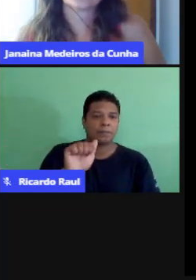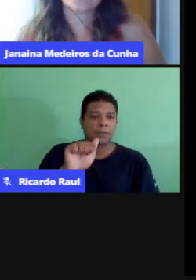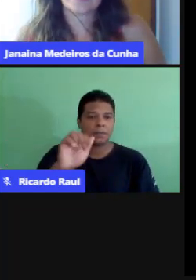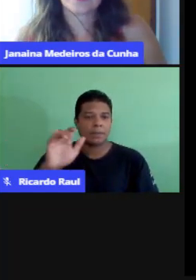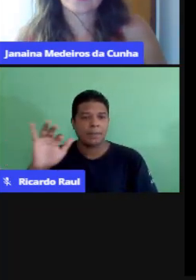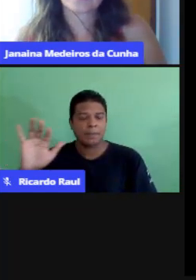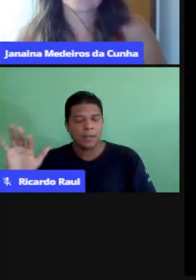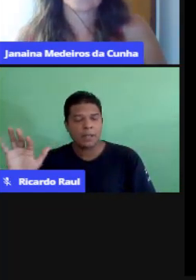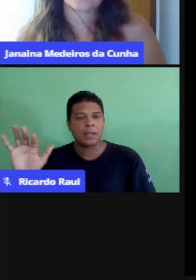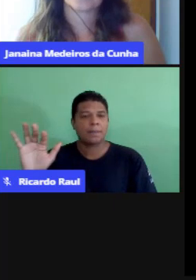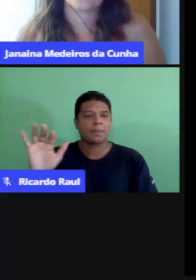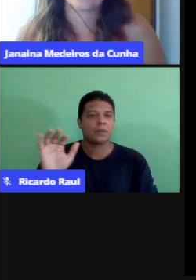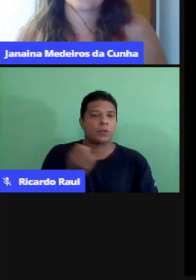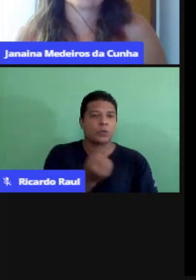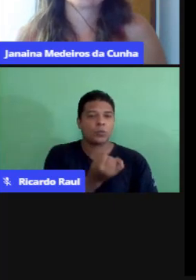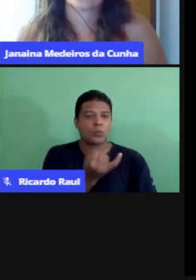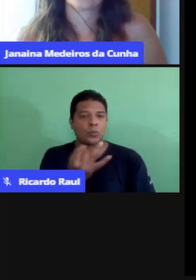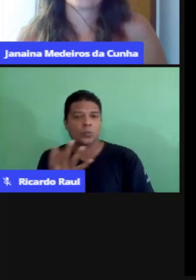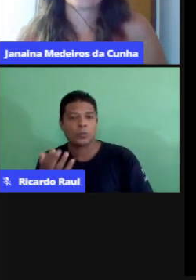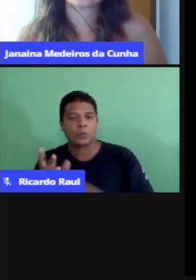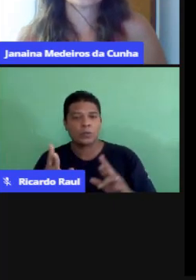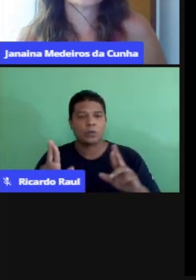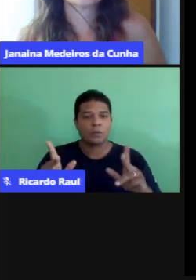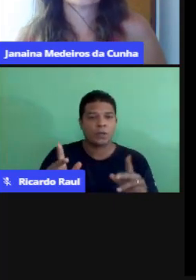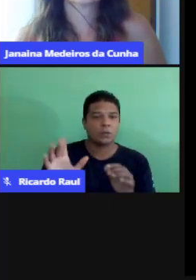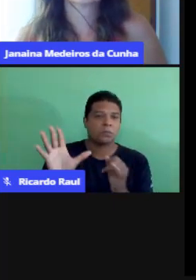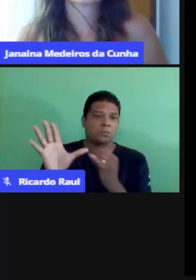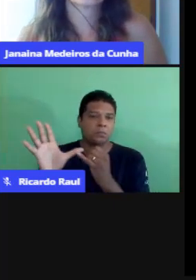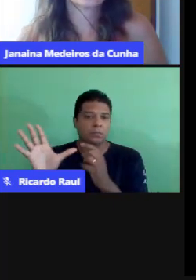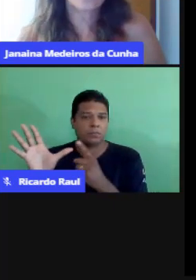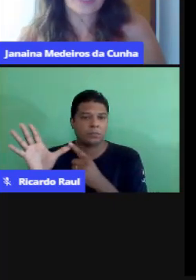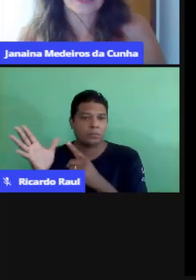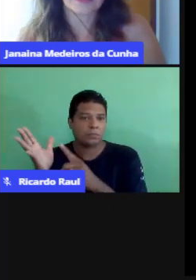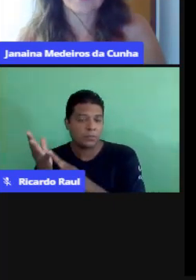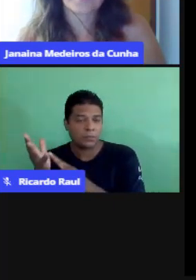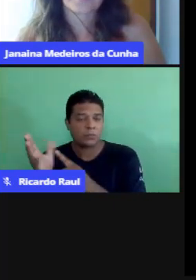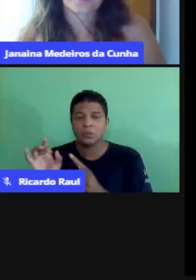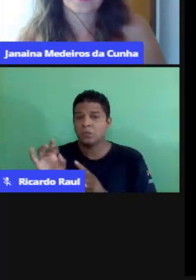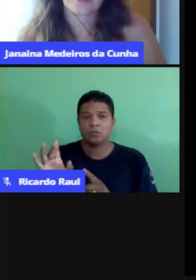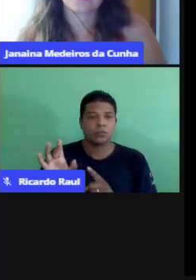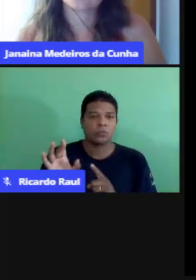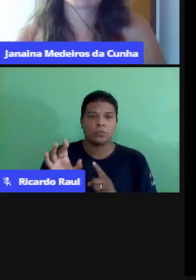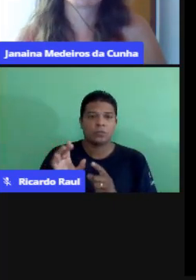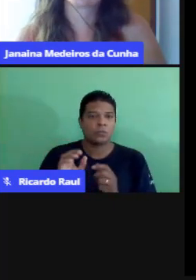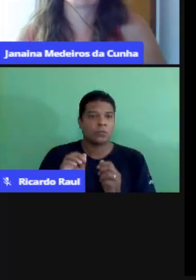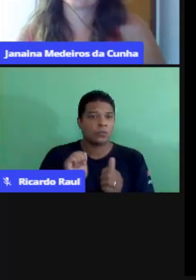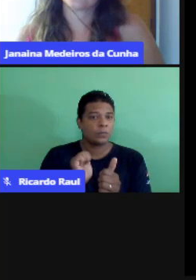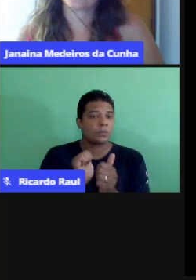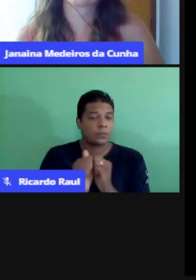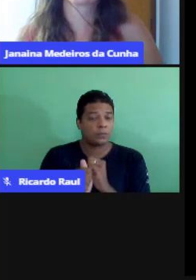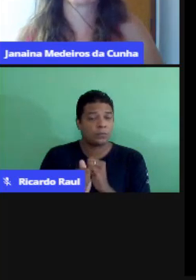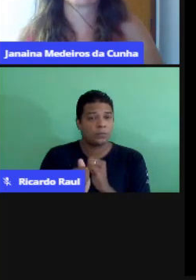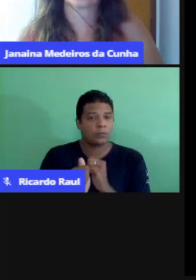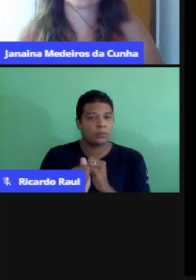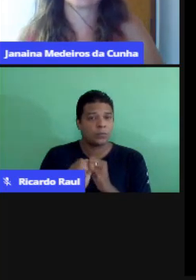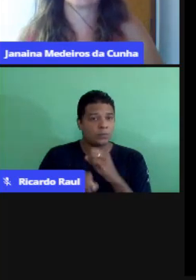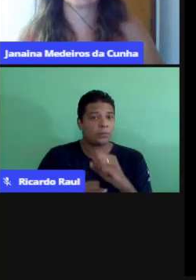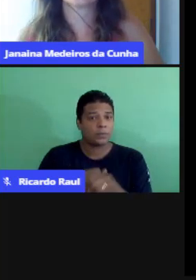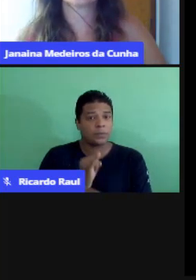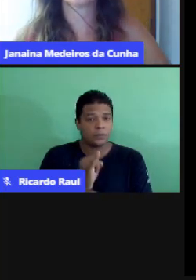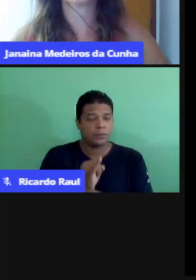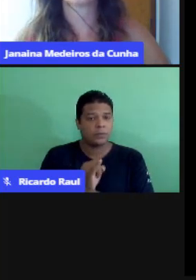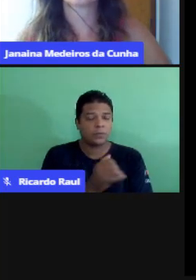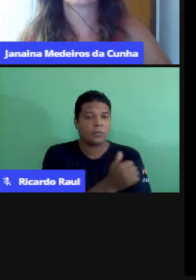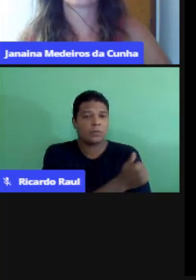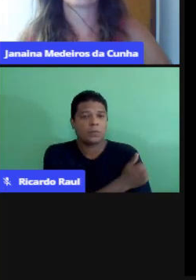algumas sílabas, né? Somente utilizando um jogo online, né? Isso a gente falando realmente para aquele